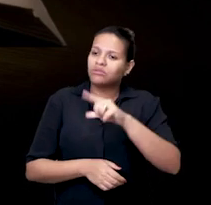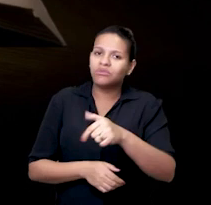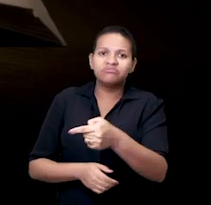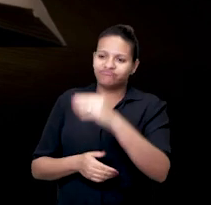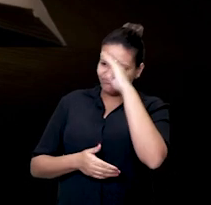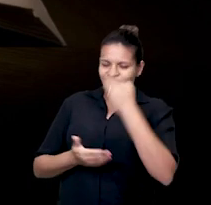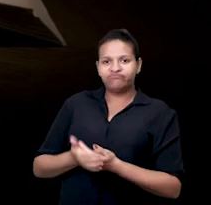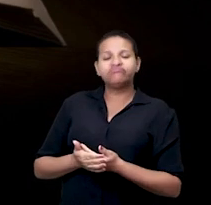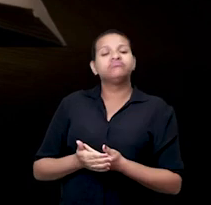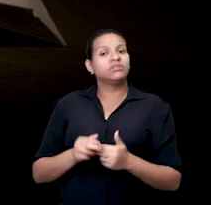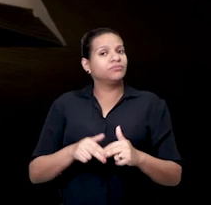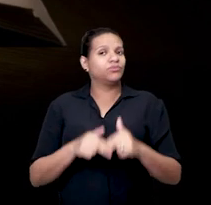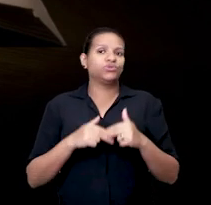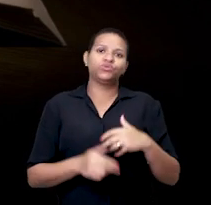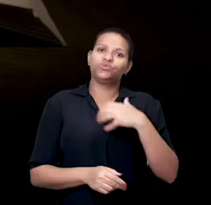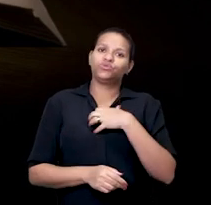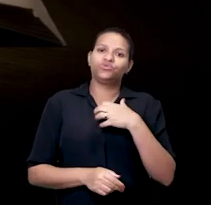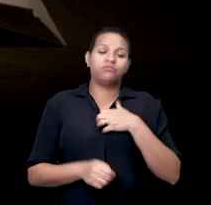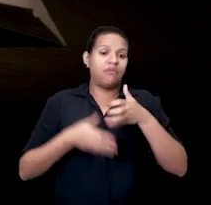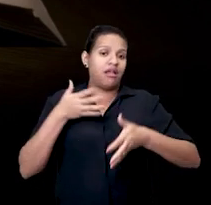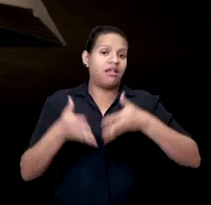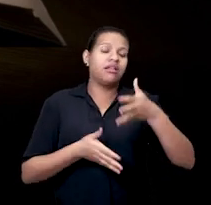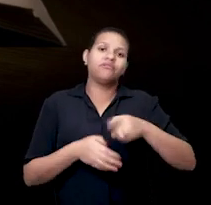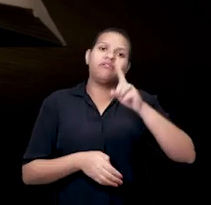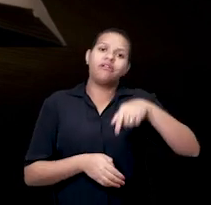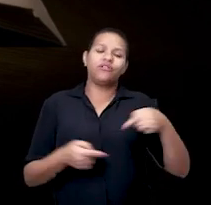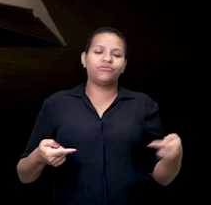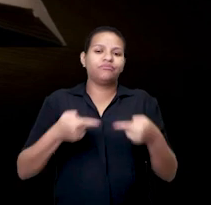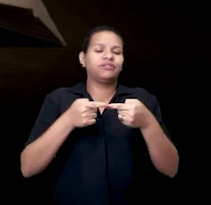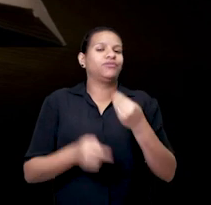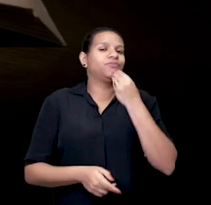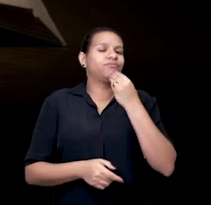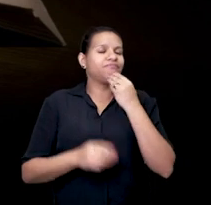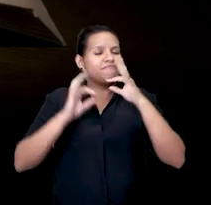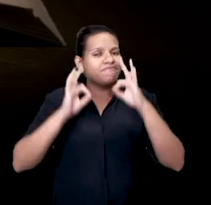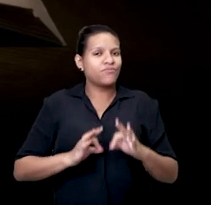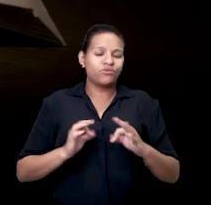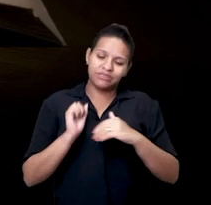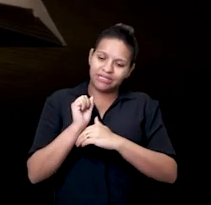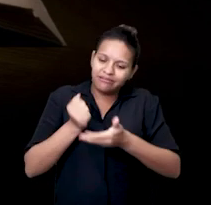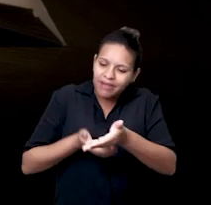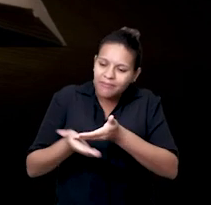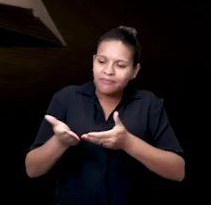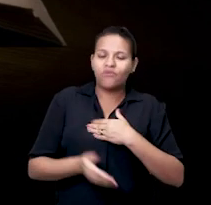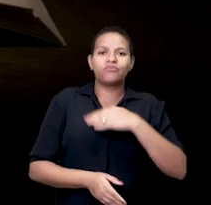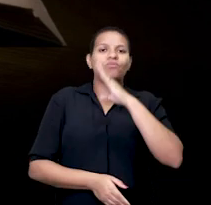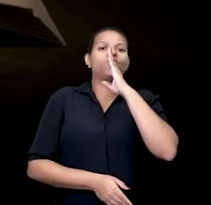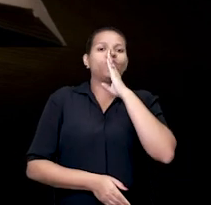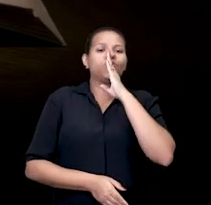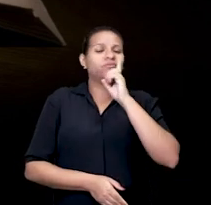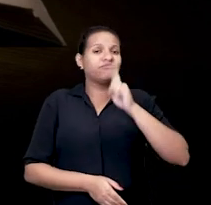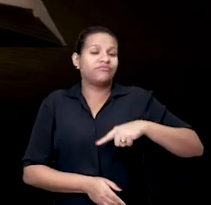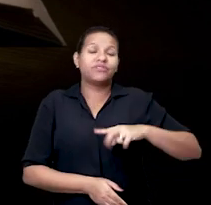prata gravada, tais são as palavras oportunas. Anel de ouro, joia de ouro fino, tal